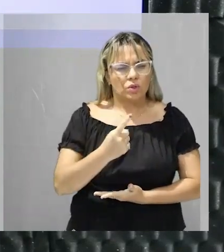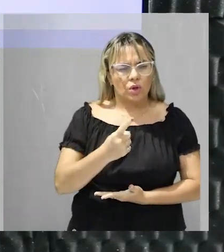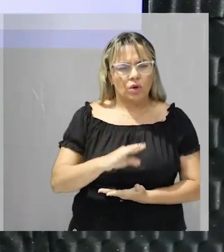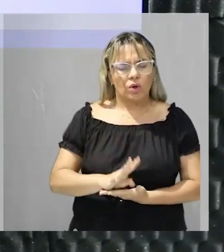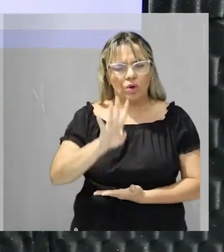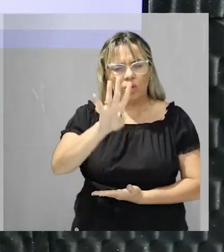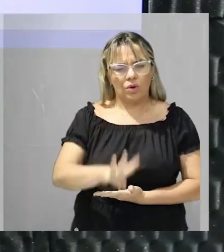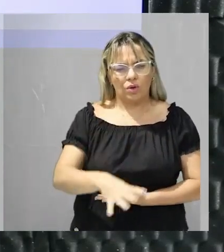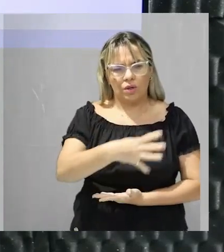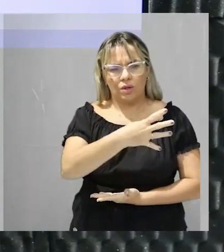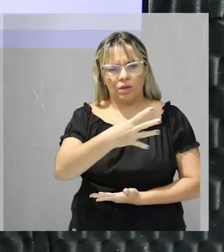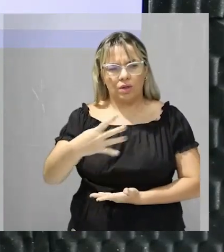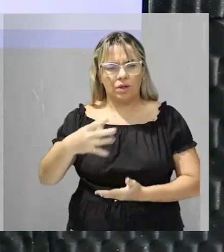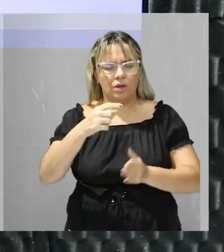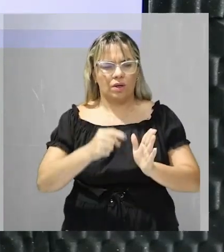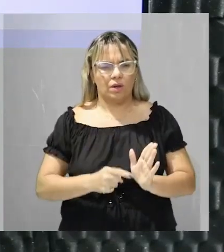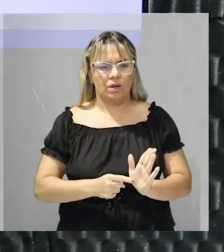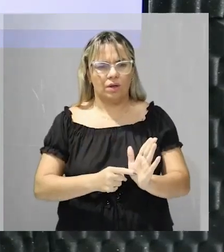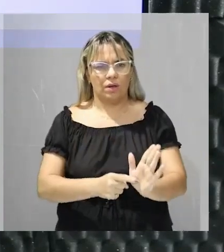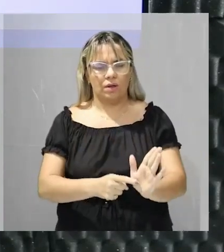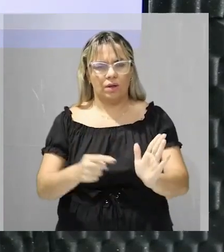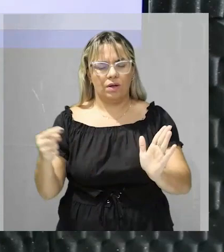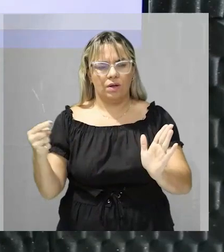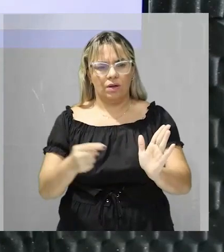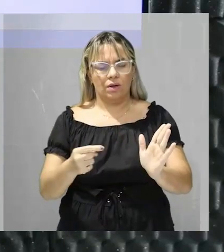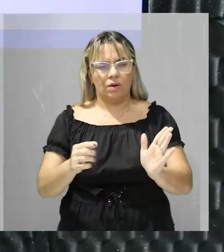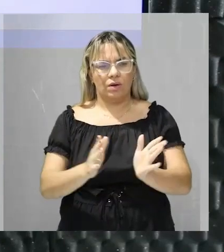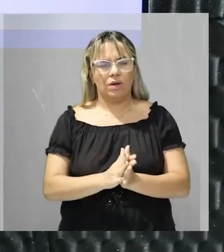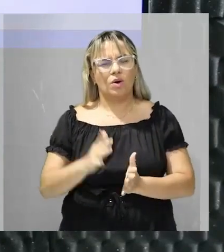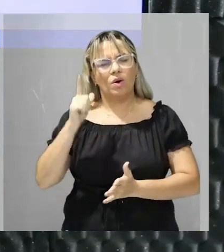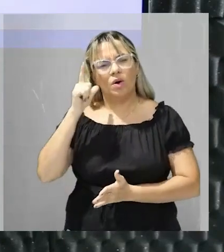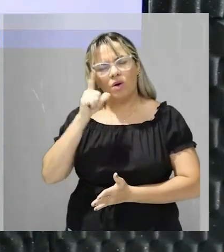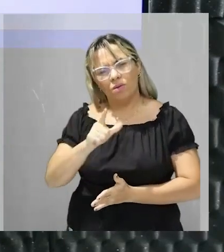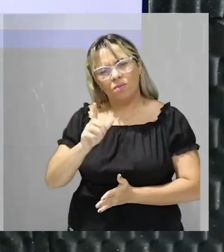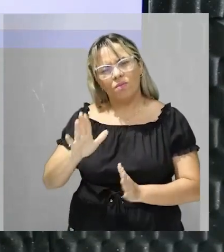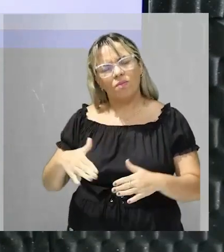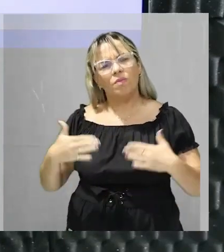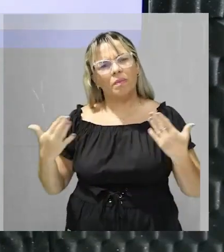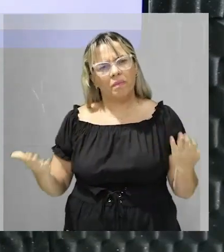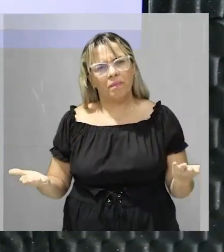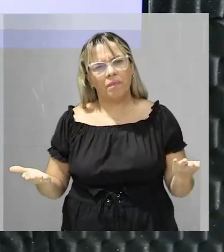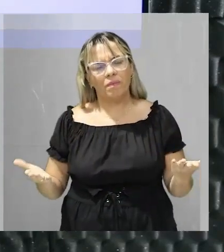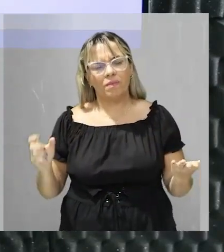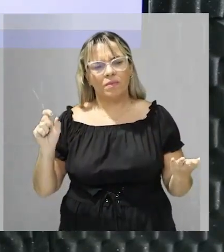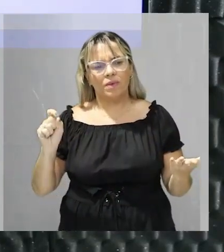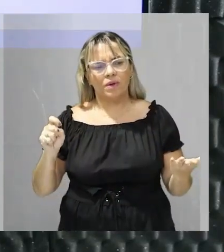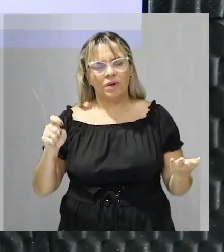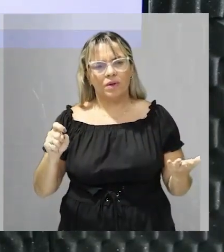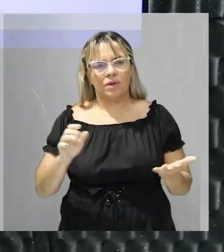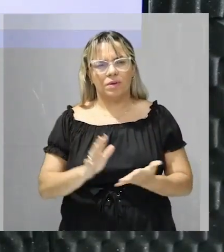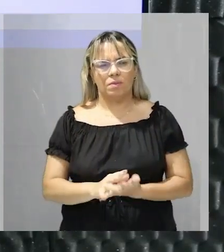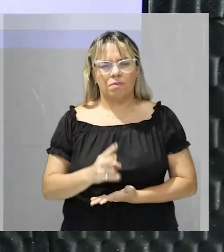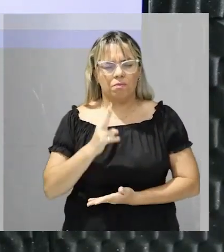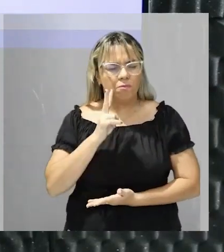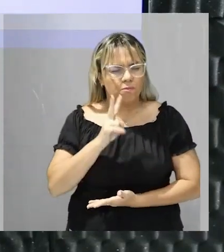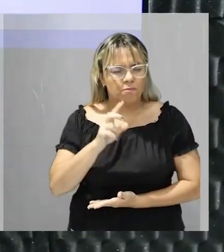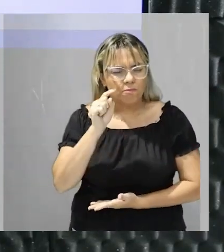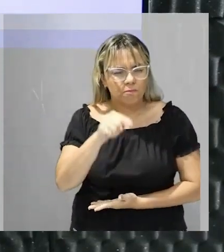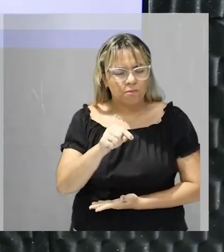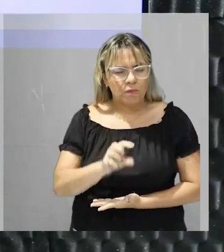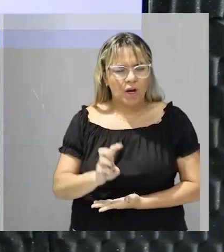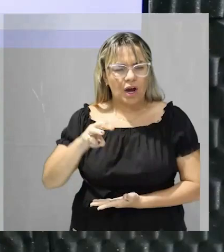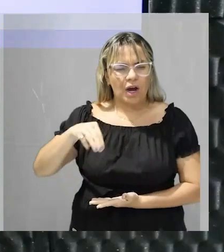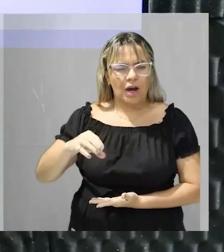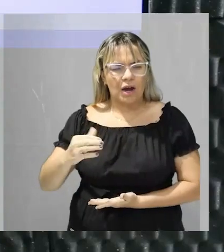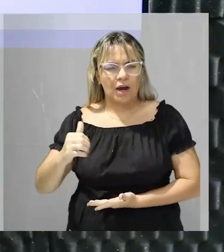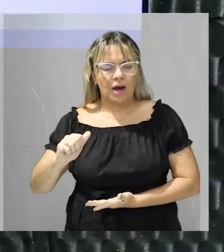tabela aqui do jeito que ela tá colocada eu consigo né olhei para cá bati o olho tá mediana